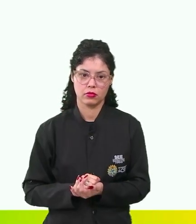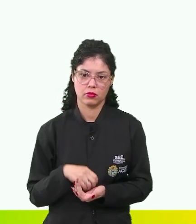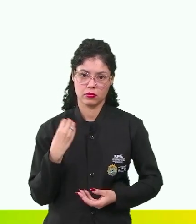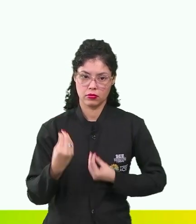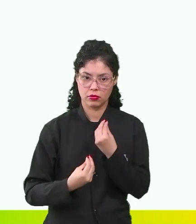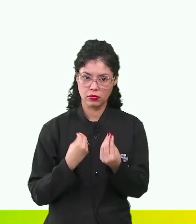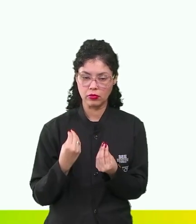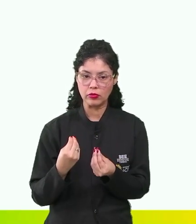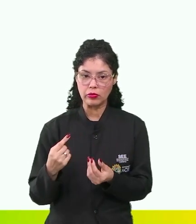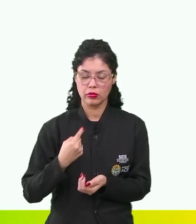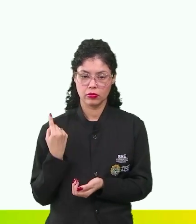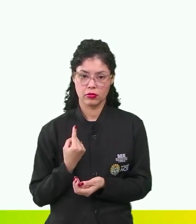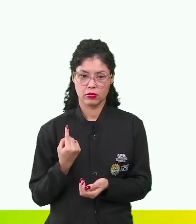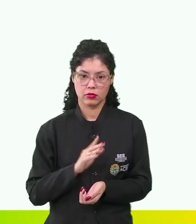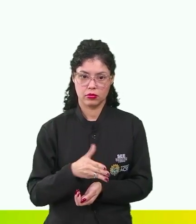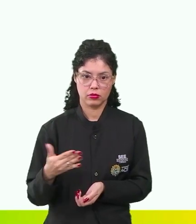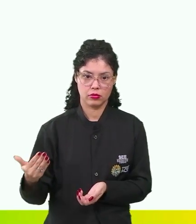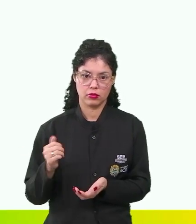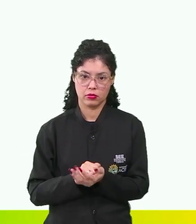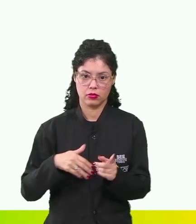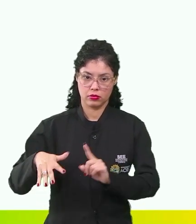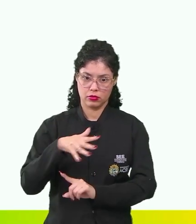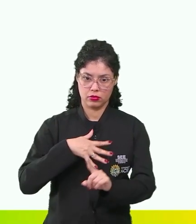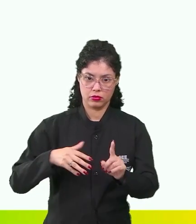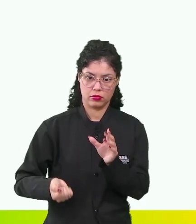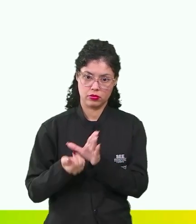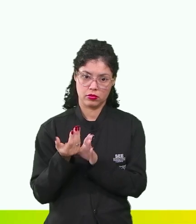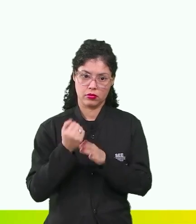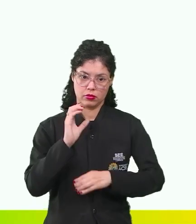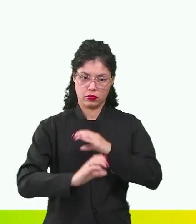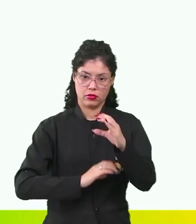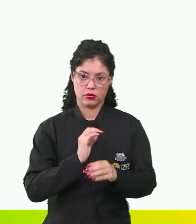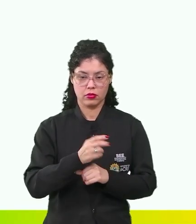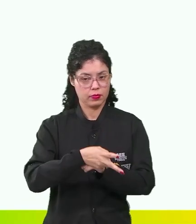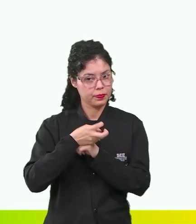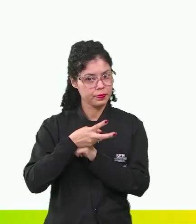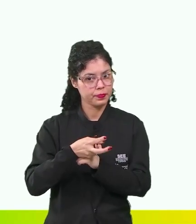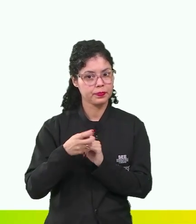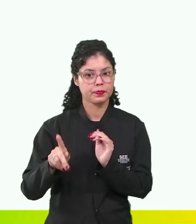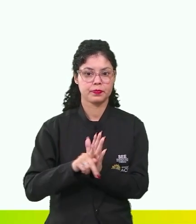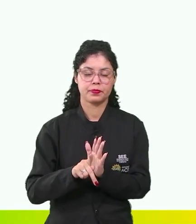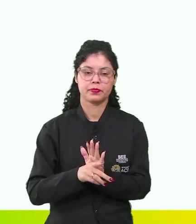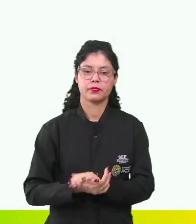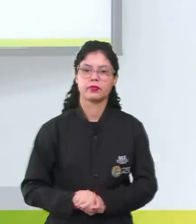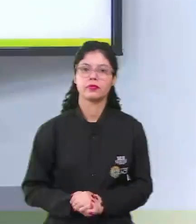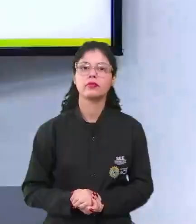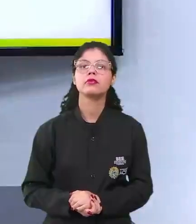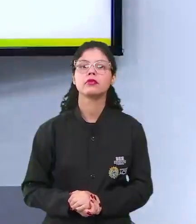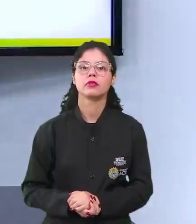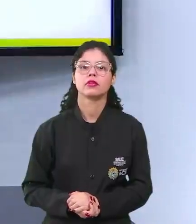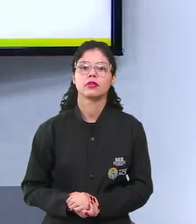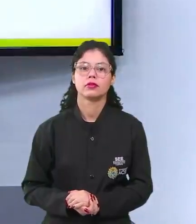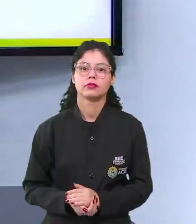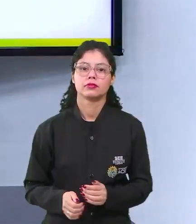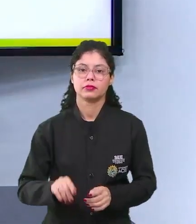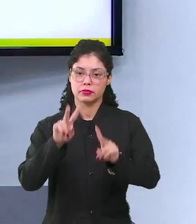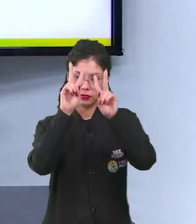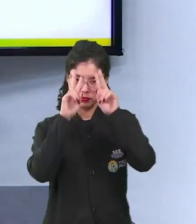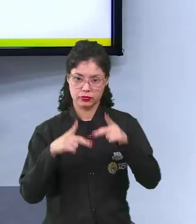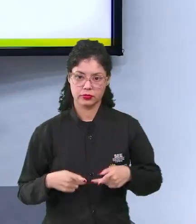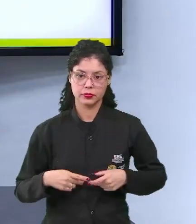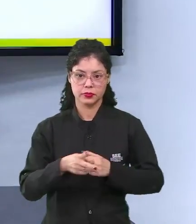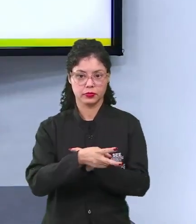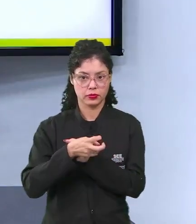tanto para o indivíduo quanto para o meio ambiente, criando um ciclo de exploração. Exploração do ser humano